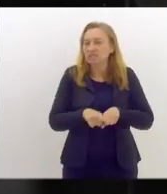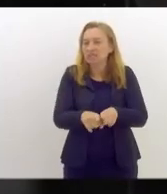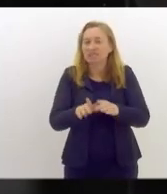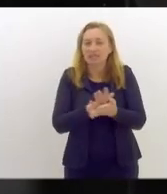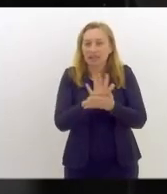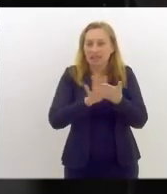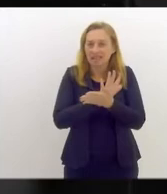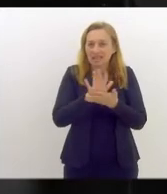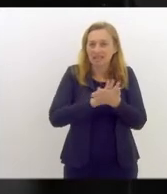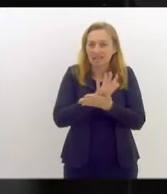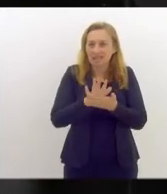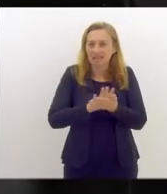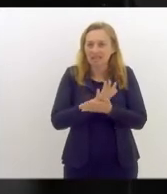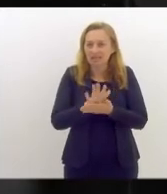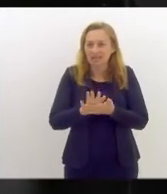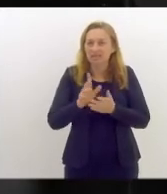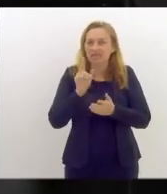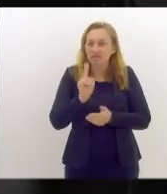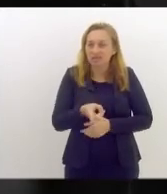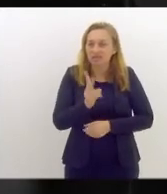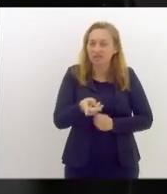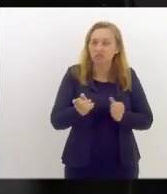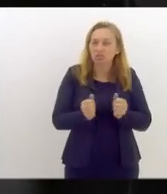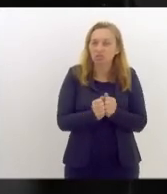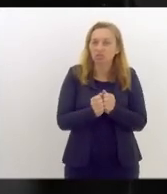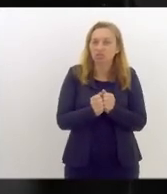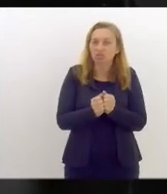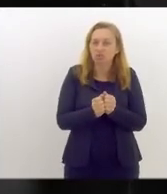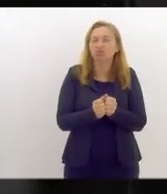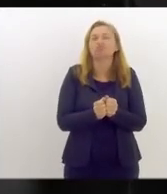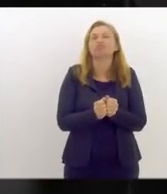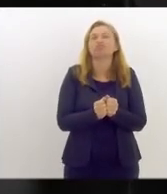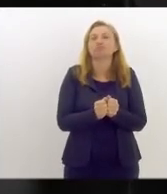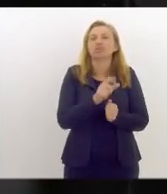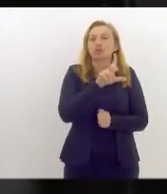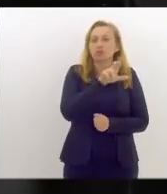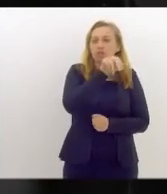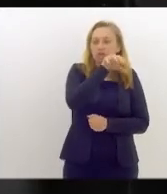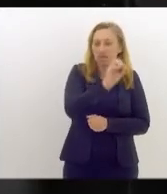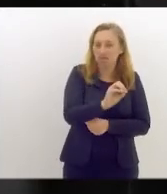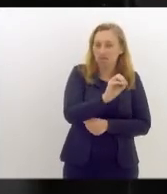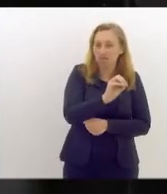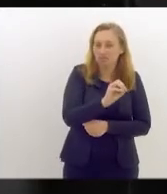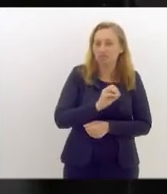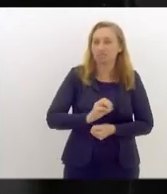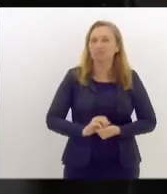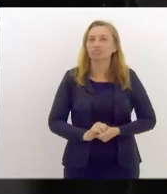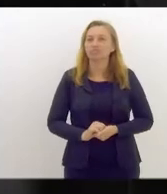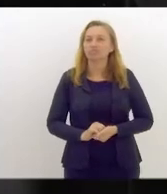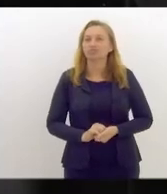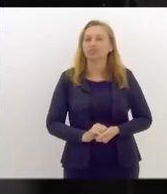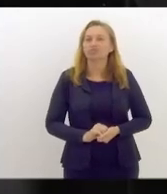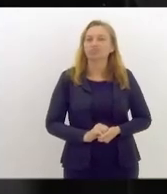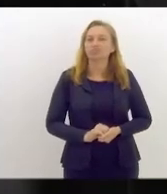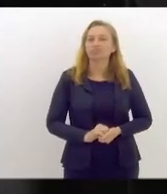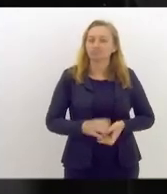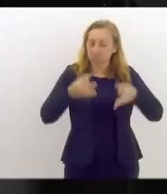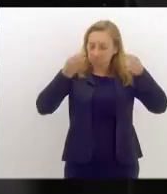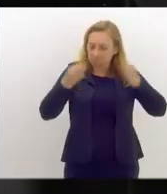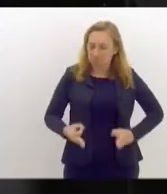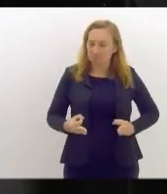disso estamos sempre juntos Luciano é daqueles íntegro